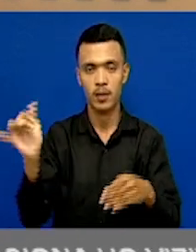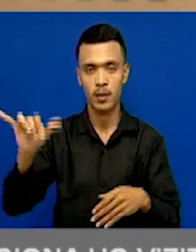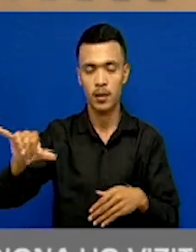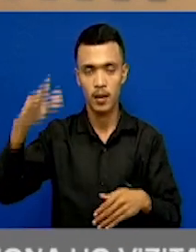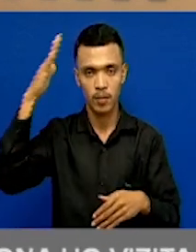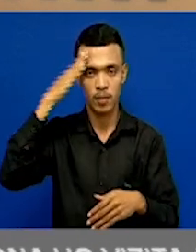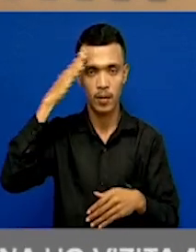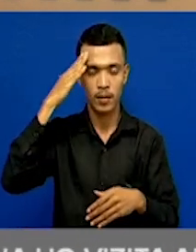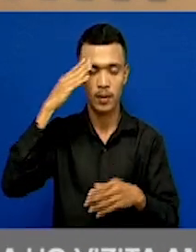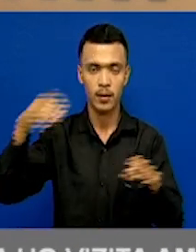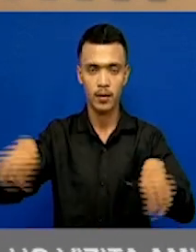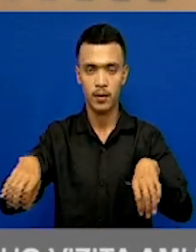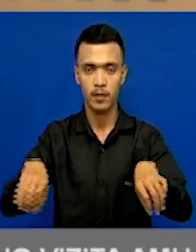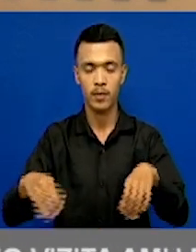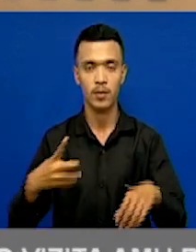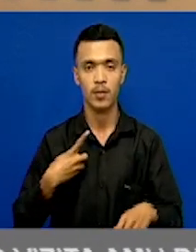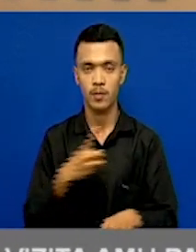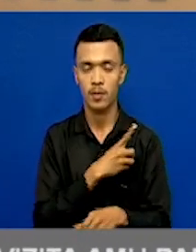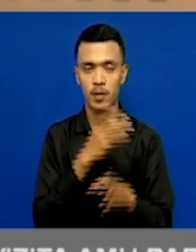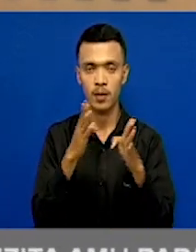deputado siranian.